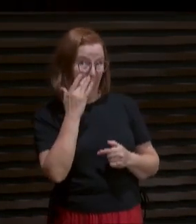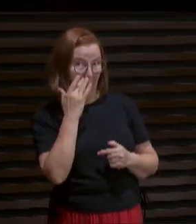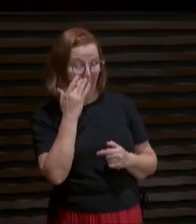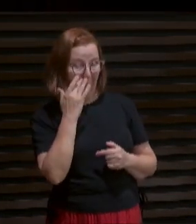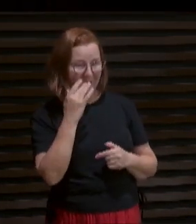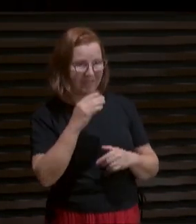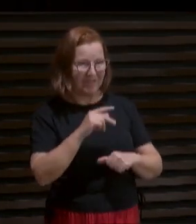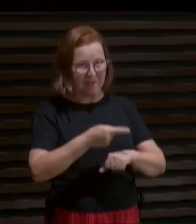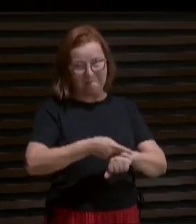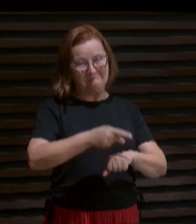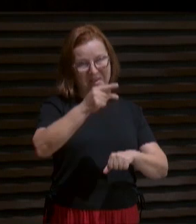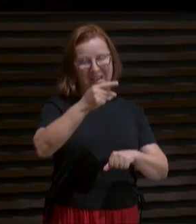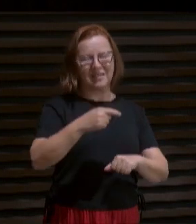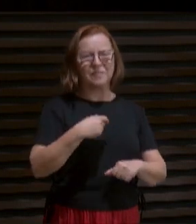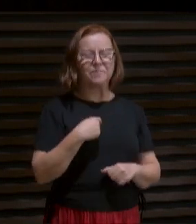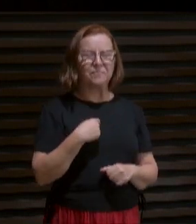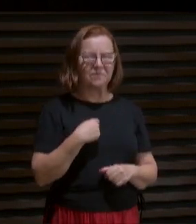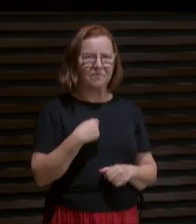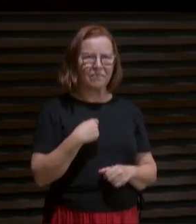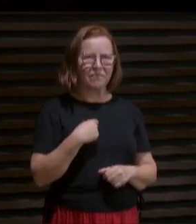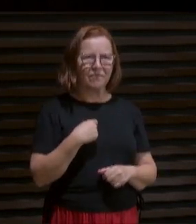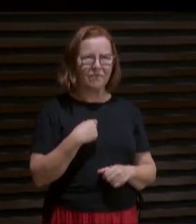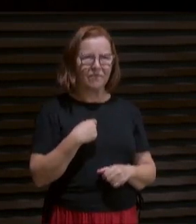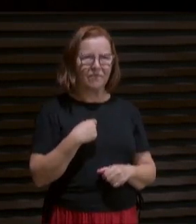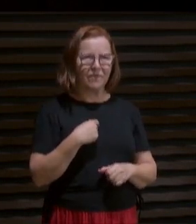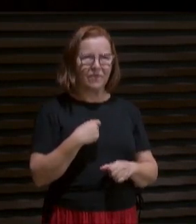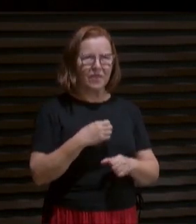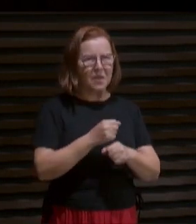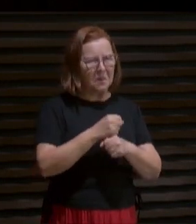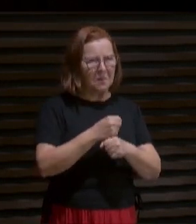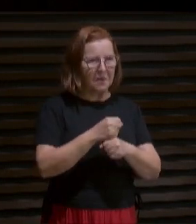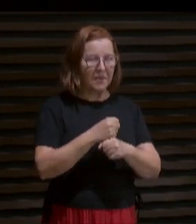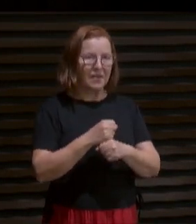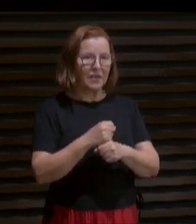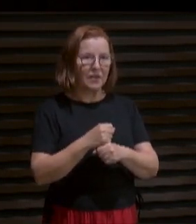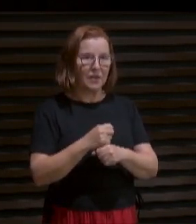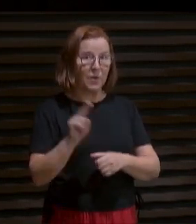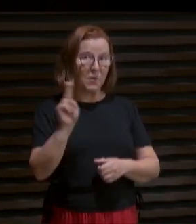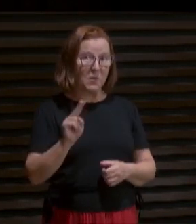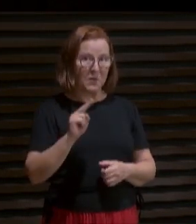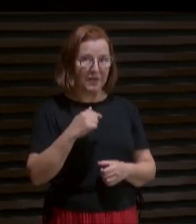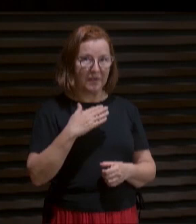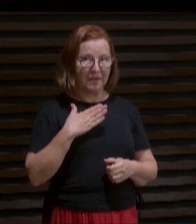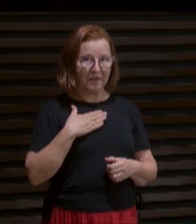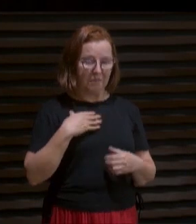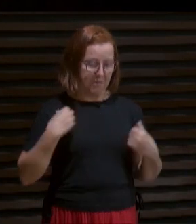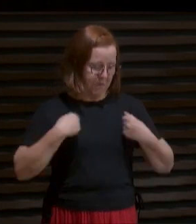Eu, durante muitos anos, eu usei na lapela dos meus paletó uma cruz que eu ganhei de um